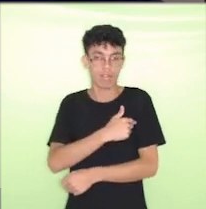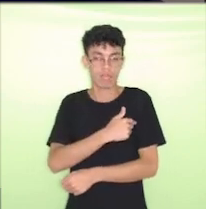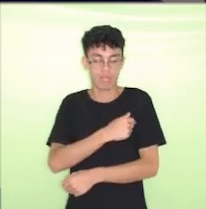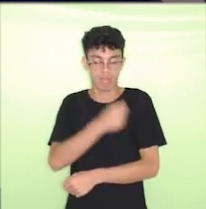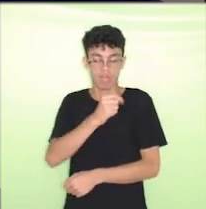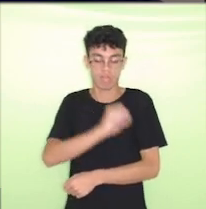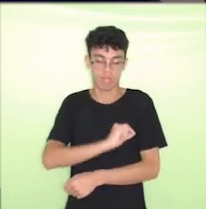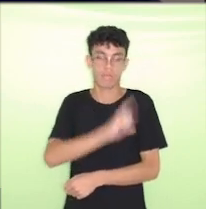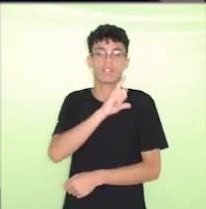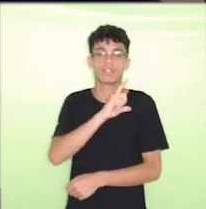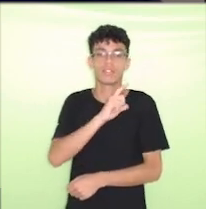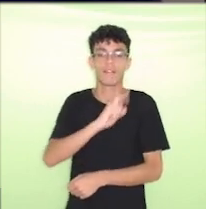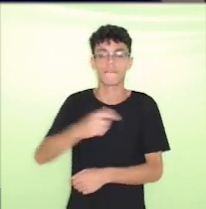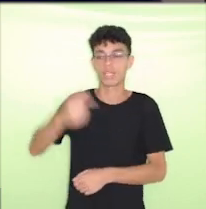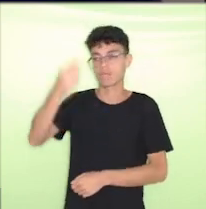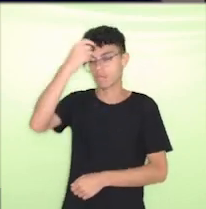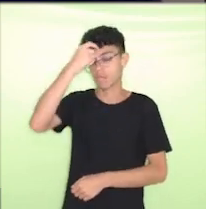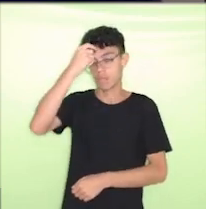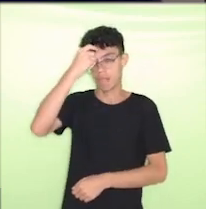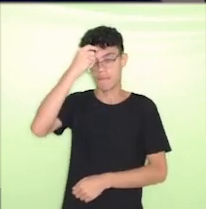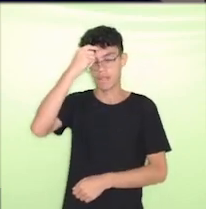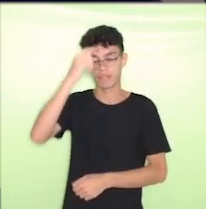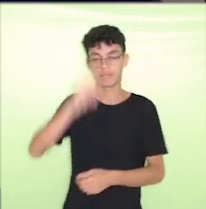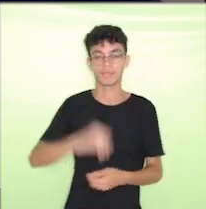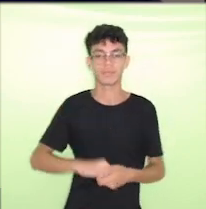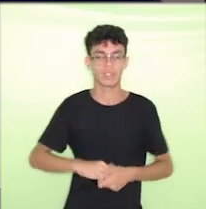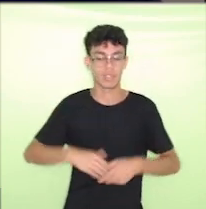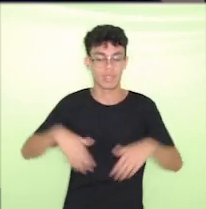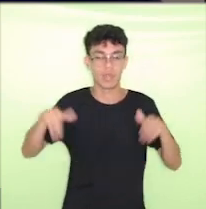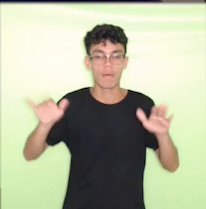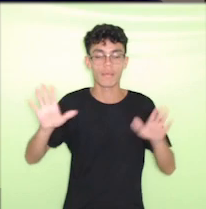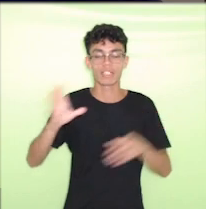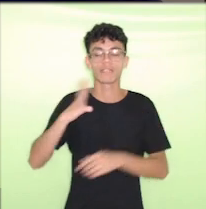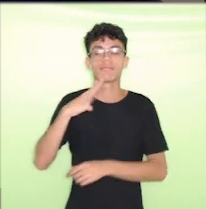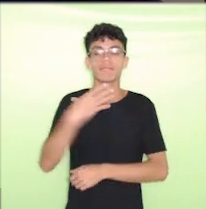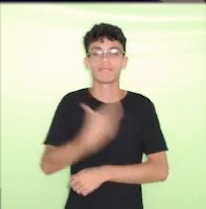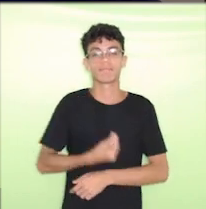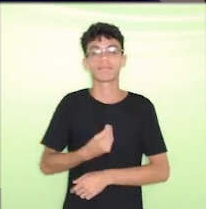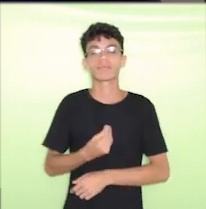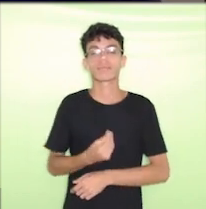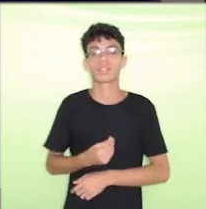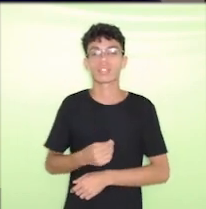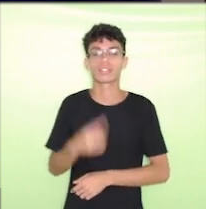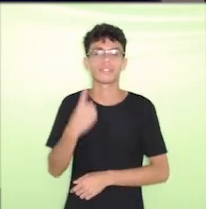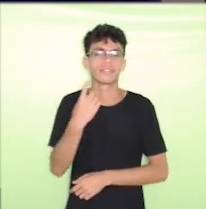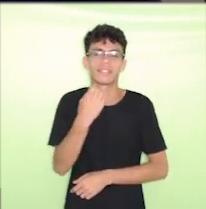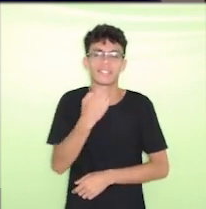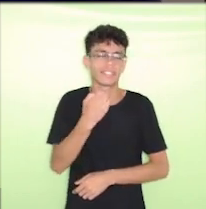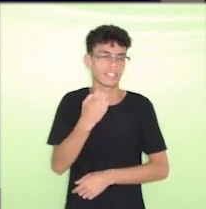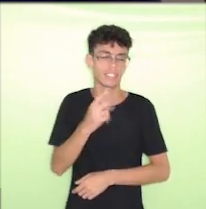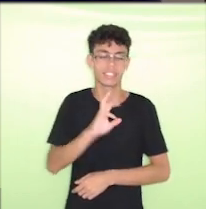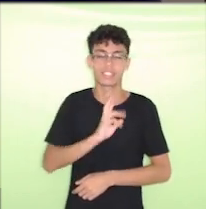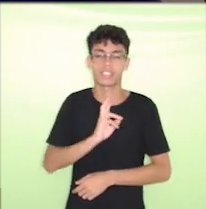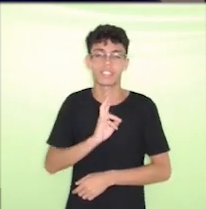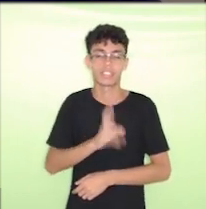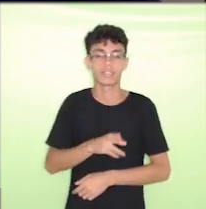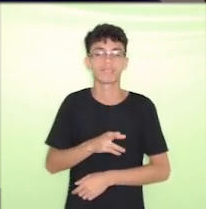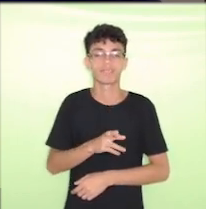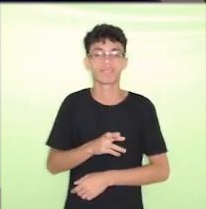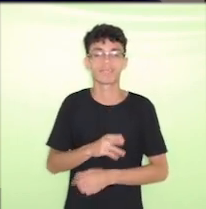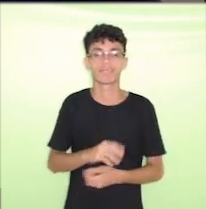da consciência, acusam as asas do espírito, e essas são as únicas razões do seu percurso